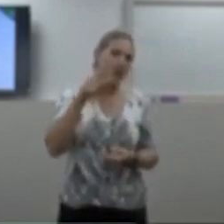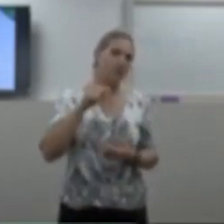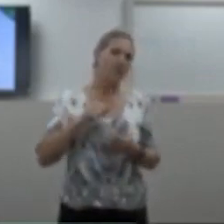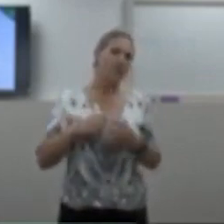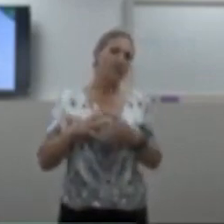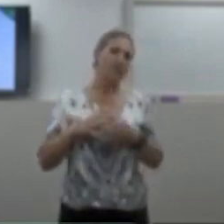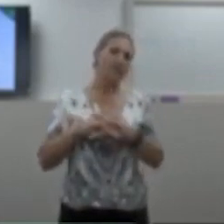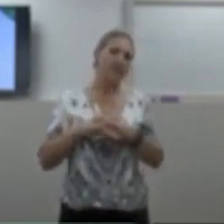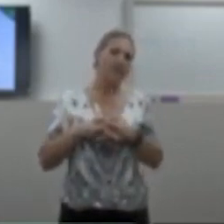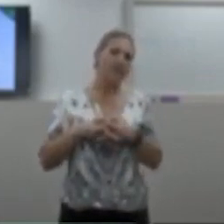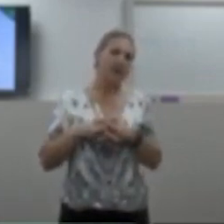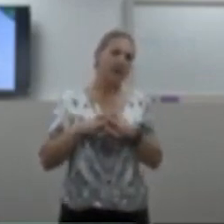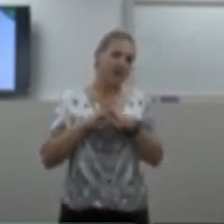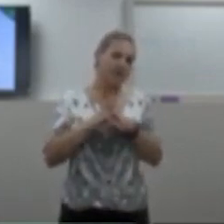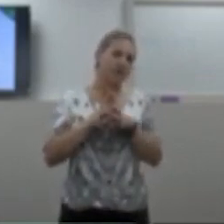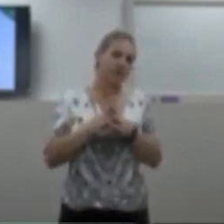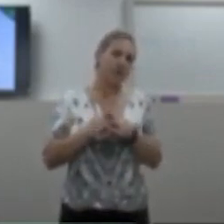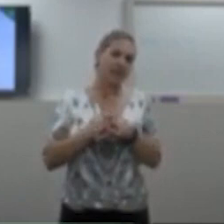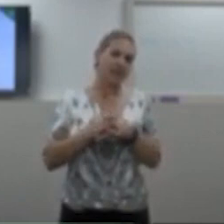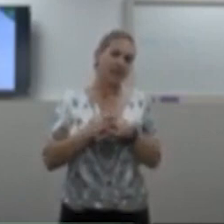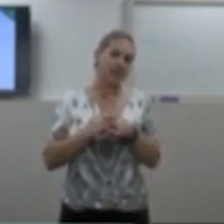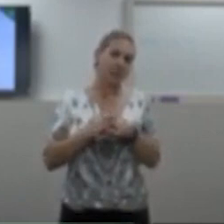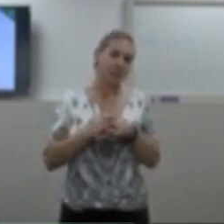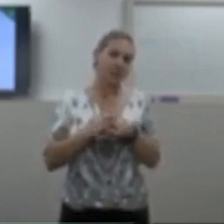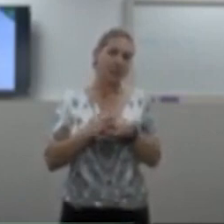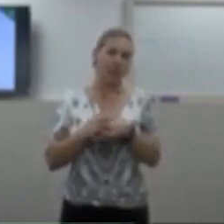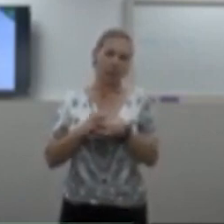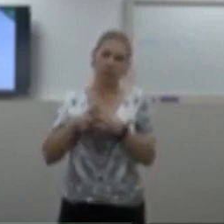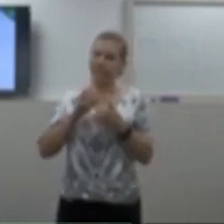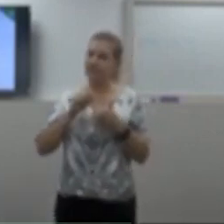para mim. Como que você vai passar a mensagem? Lembra